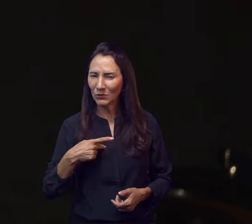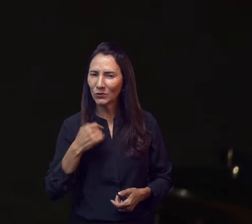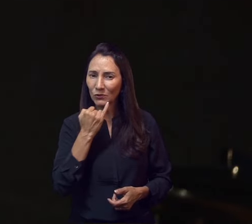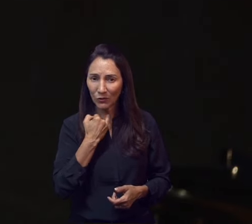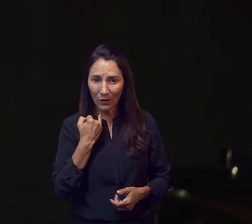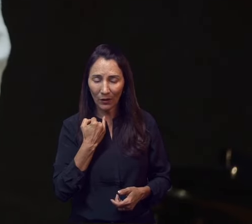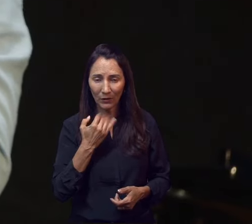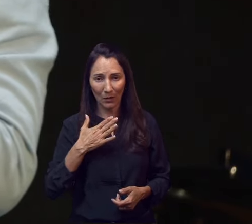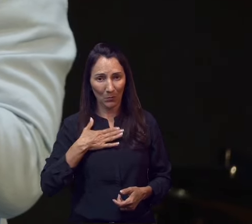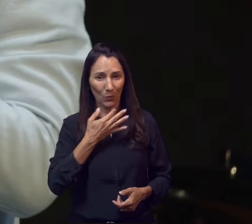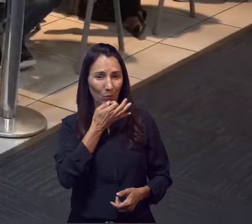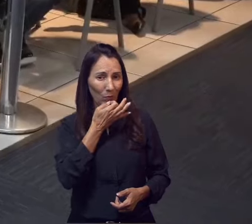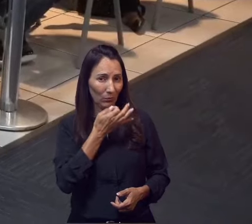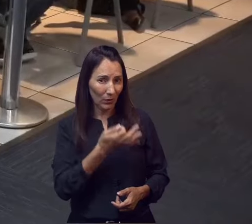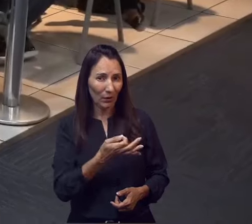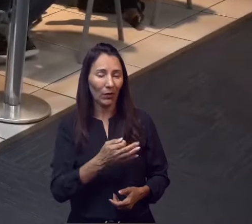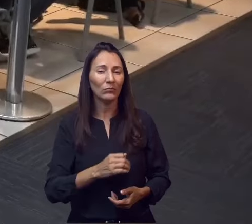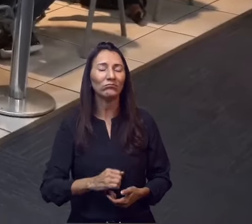opinião